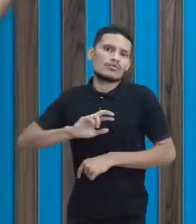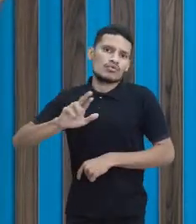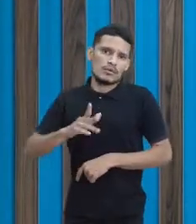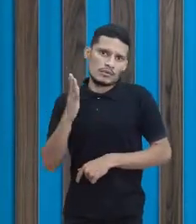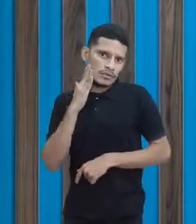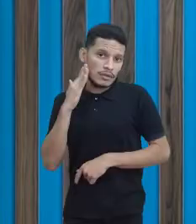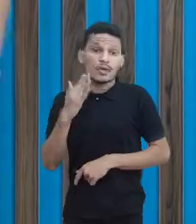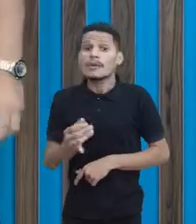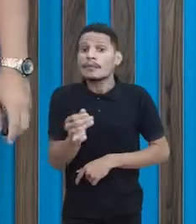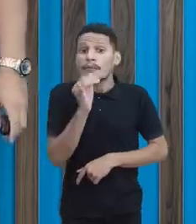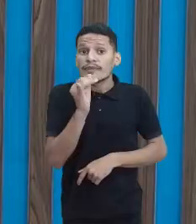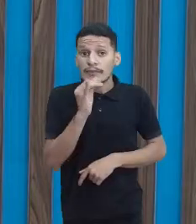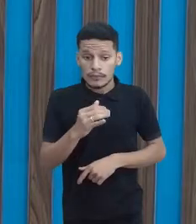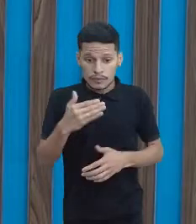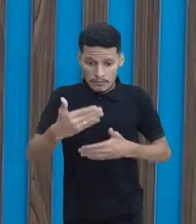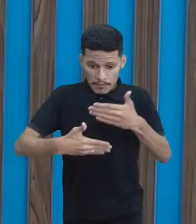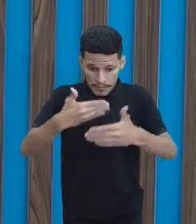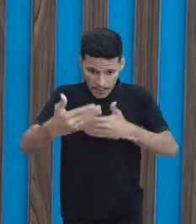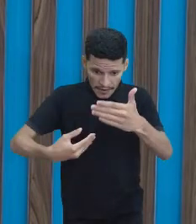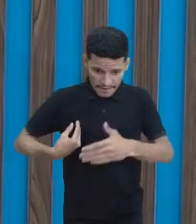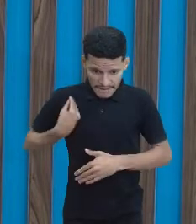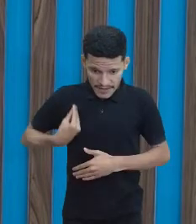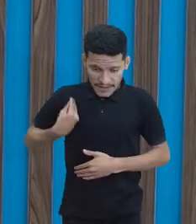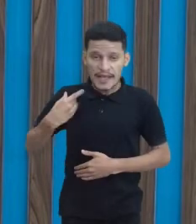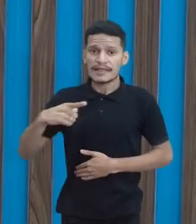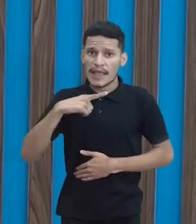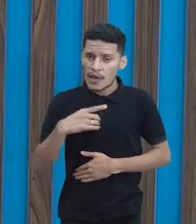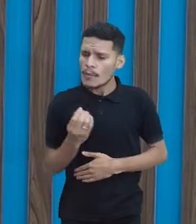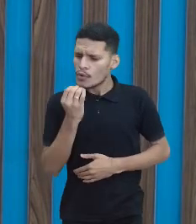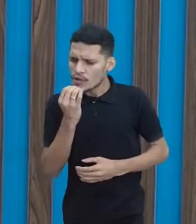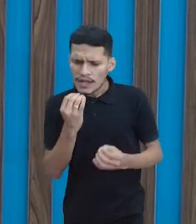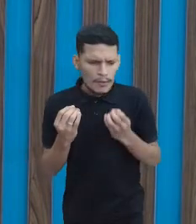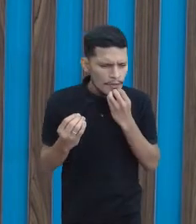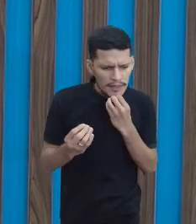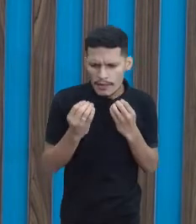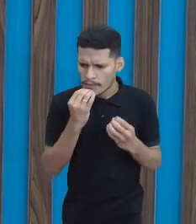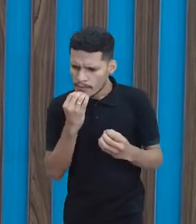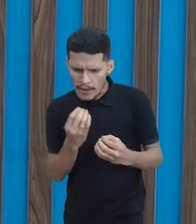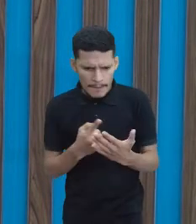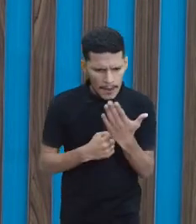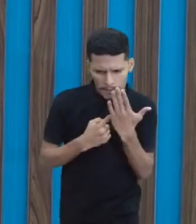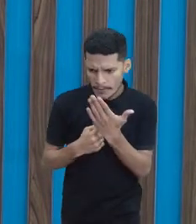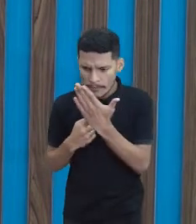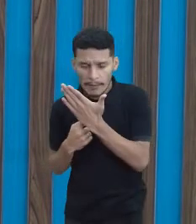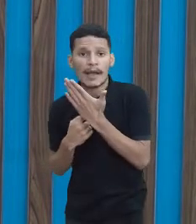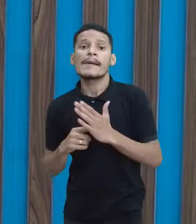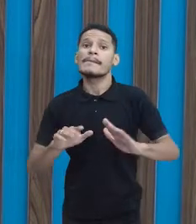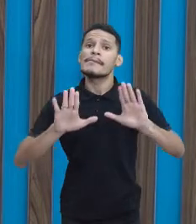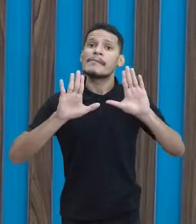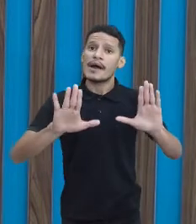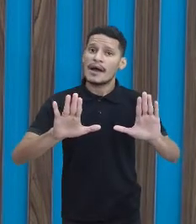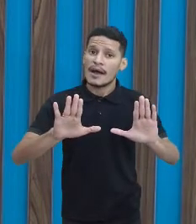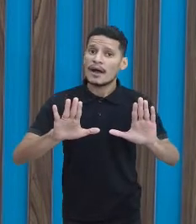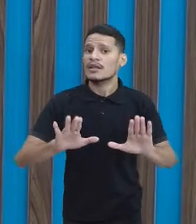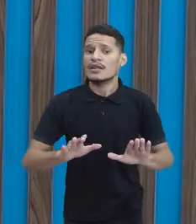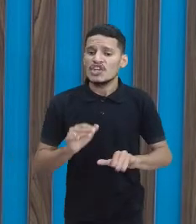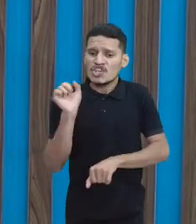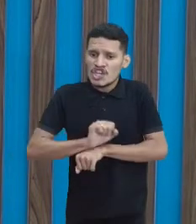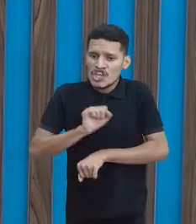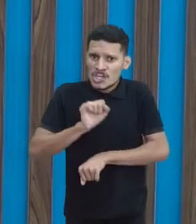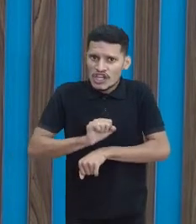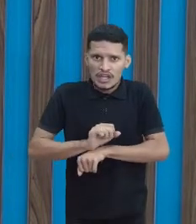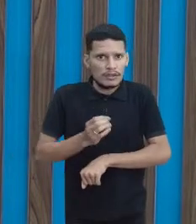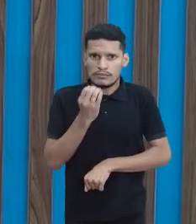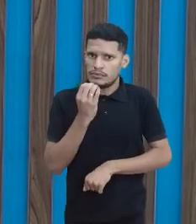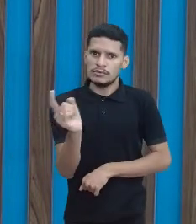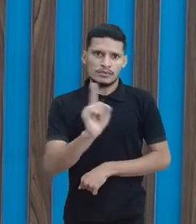bom? Ou seja, no decorrer da nossa vida, vai surgir várias e várias oportunidades. Só que você não pode ficar esperando as